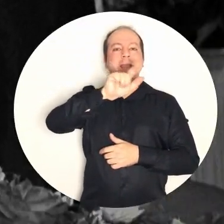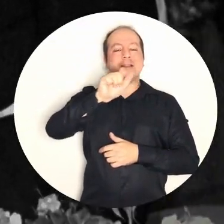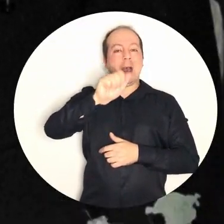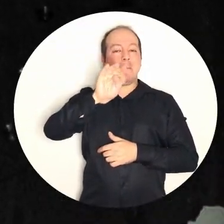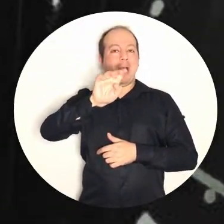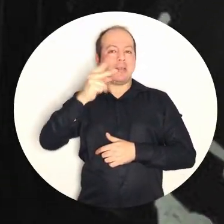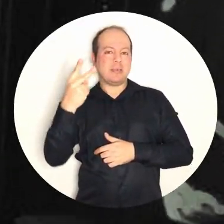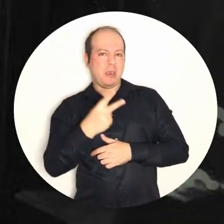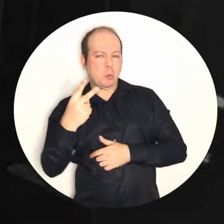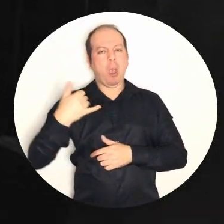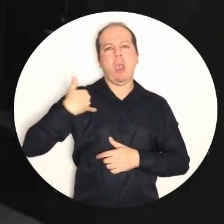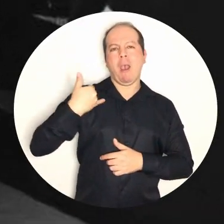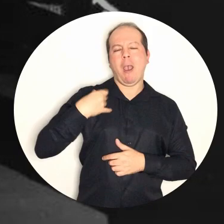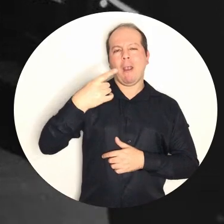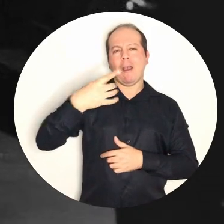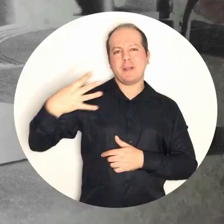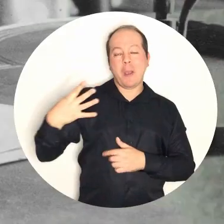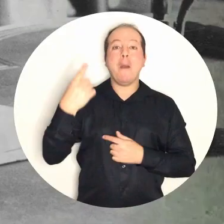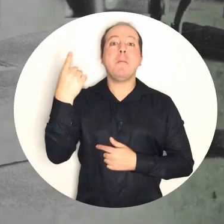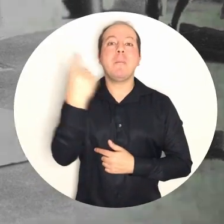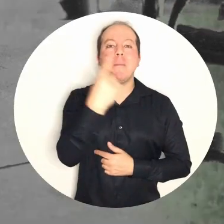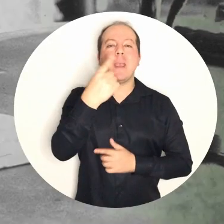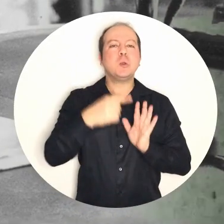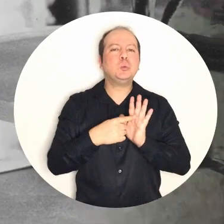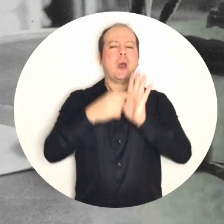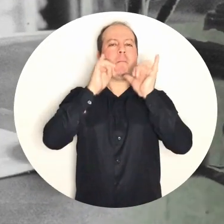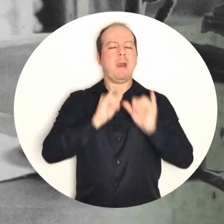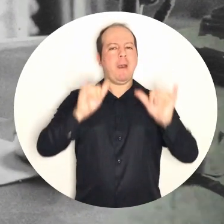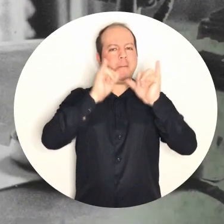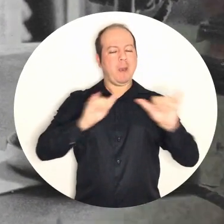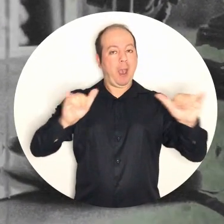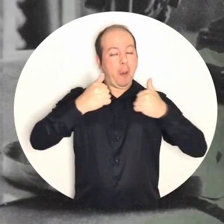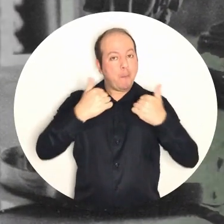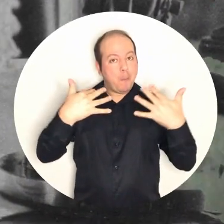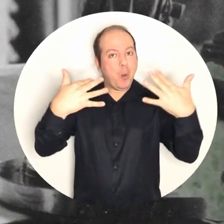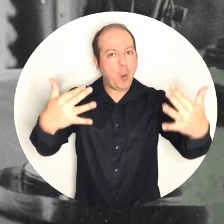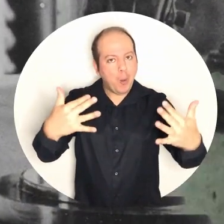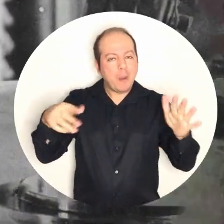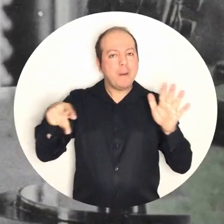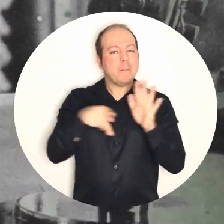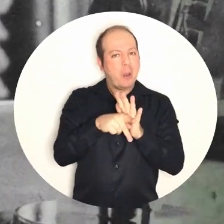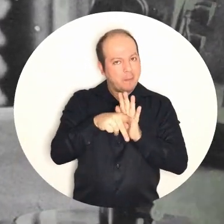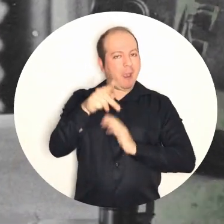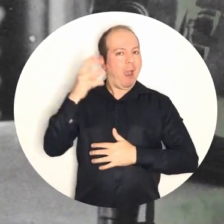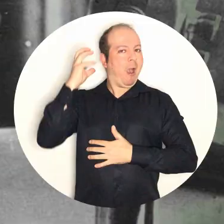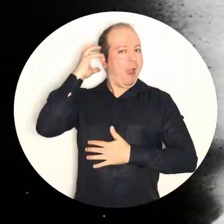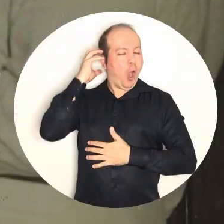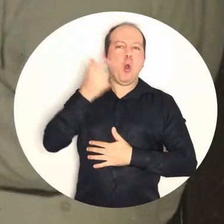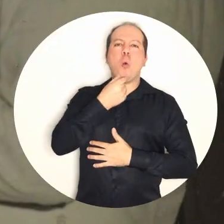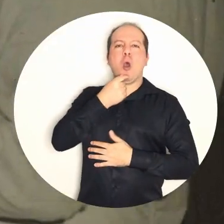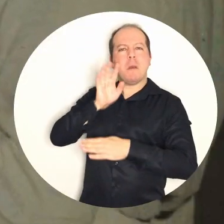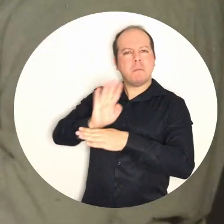Elizabeth II, tem apenas 14 anos e faz seu primeiro pronunciamento público para uma rádio londrina.